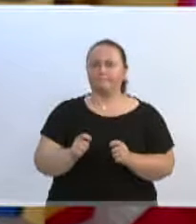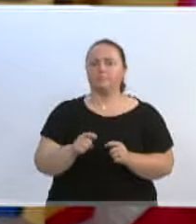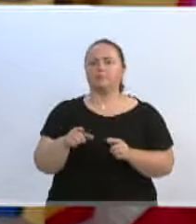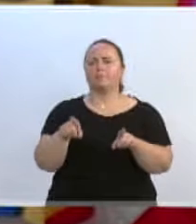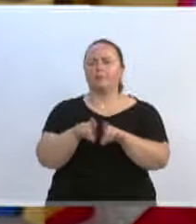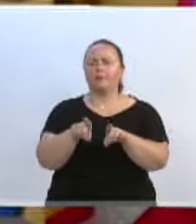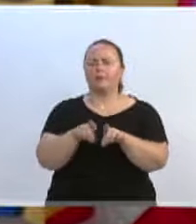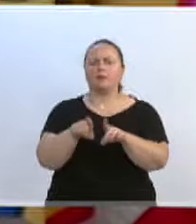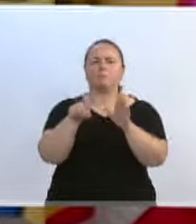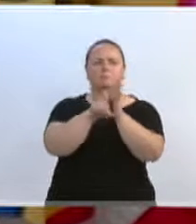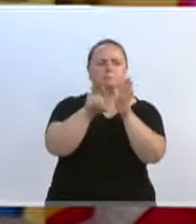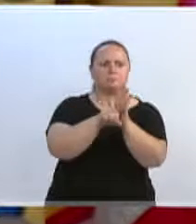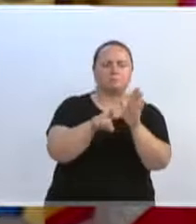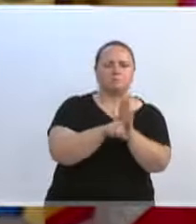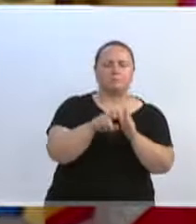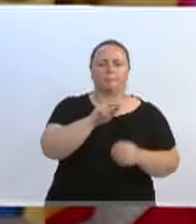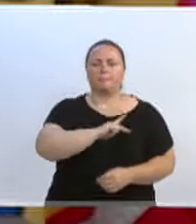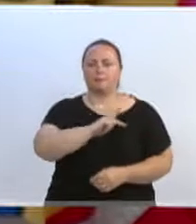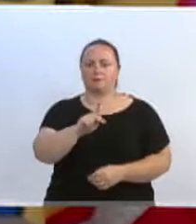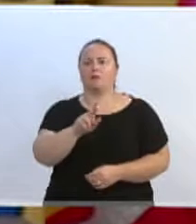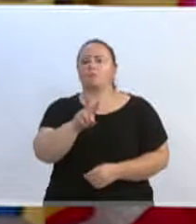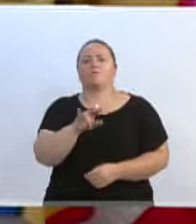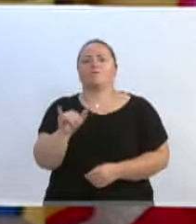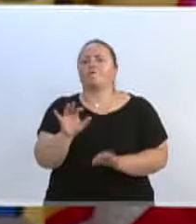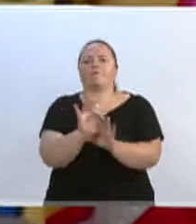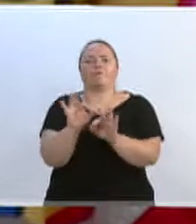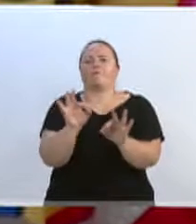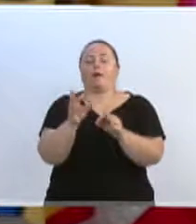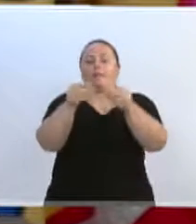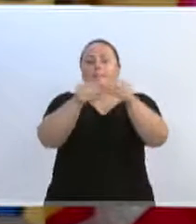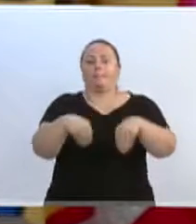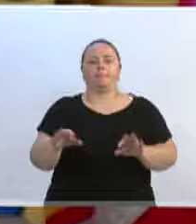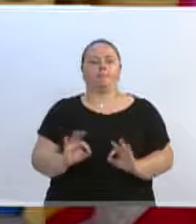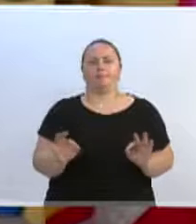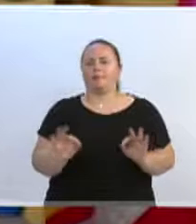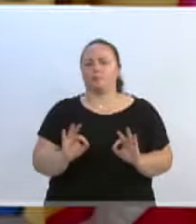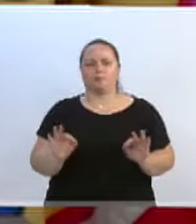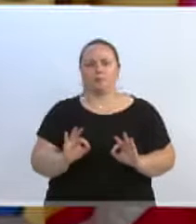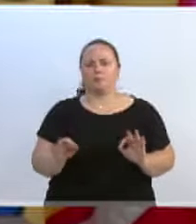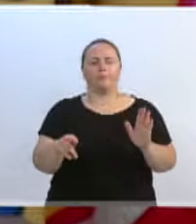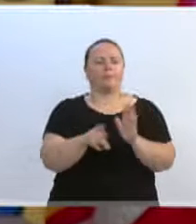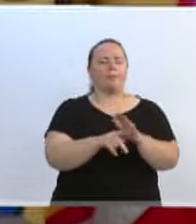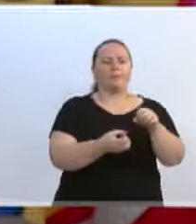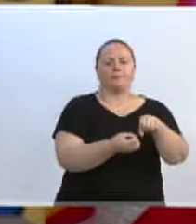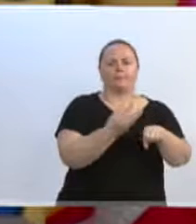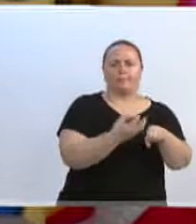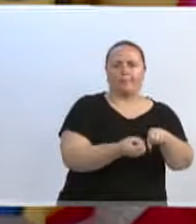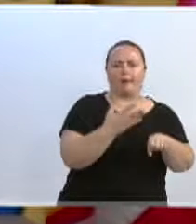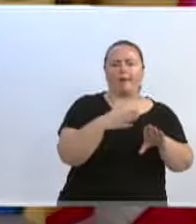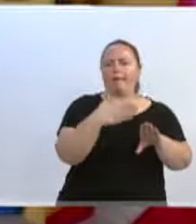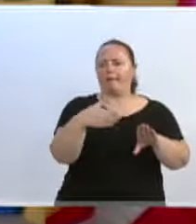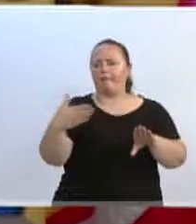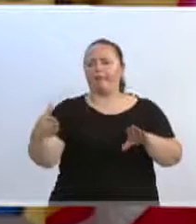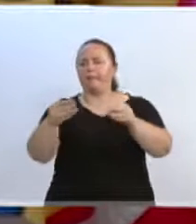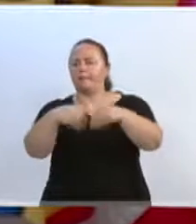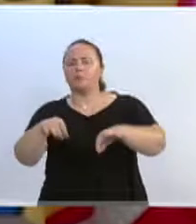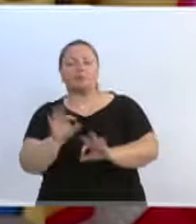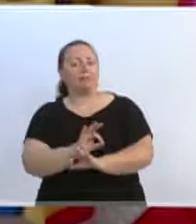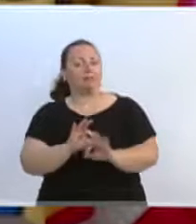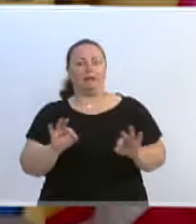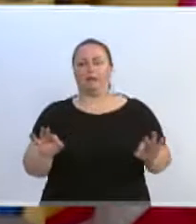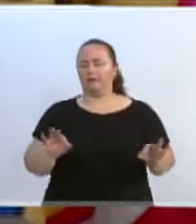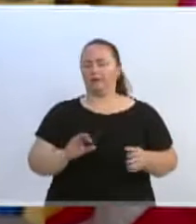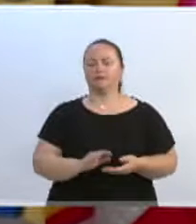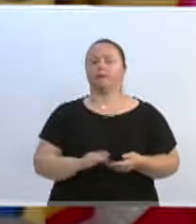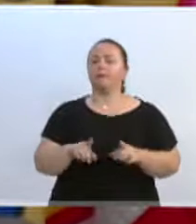presidente, não existe nenhum tipo, não trará nenhum tipo de prejuízo, né, nem aos cofres do próprio SAMAI, ou assim por diante, e assim fará com que, às